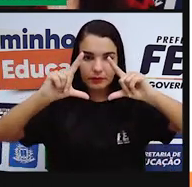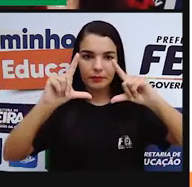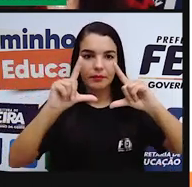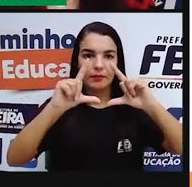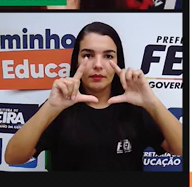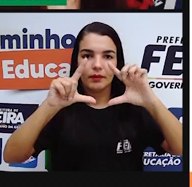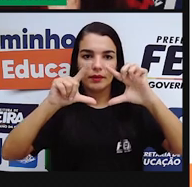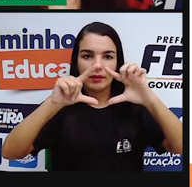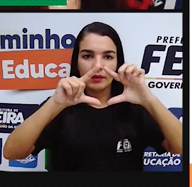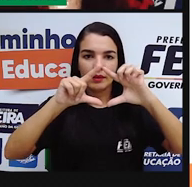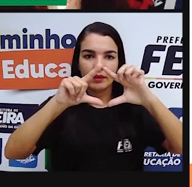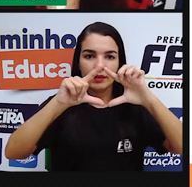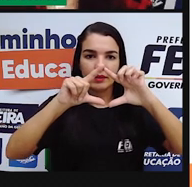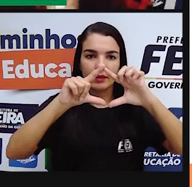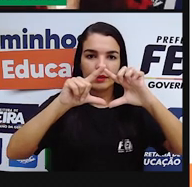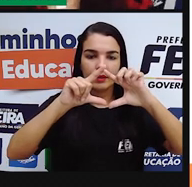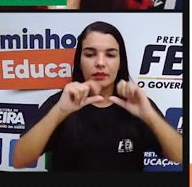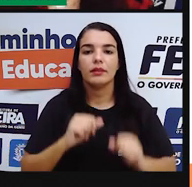de São Pedro.